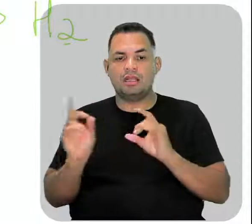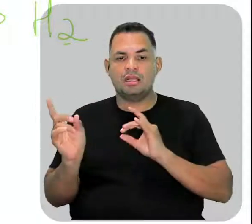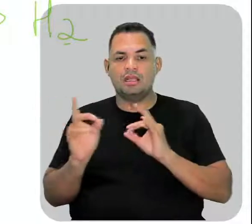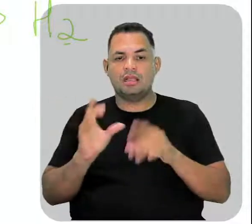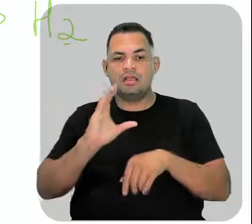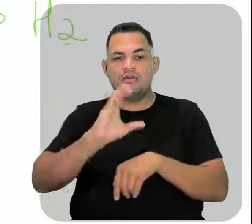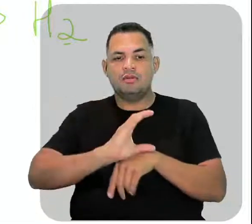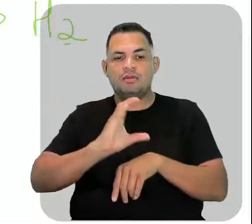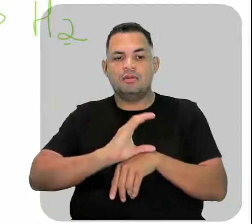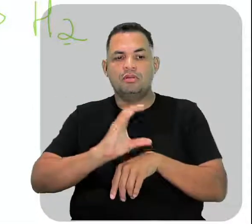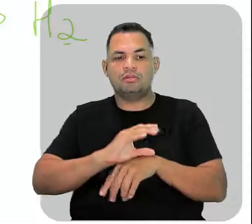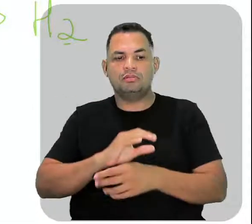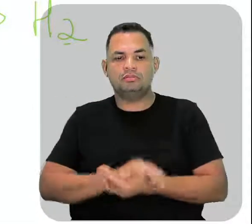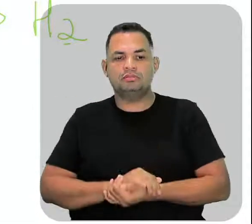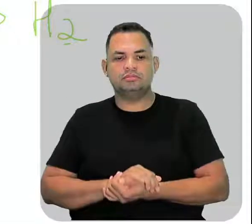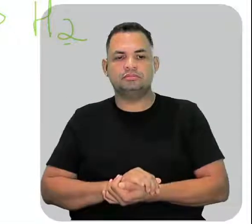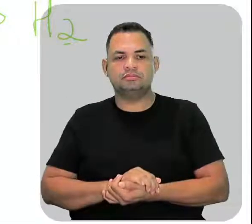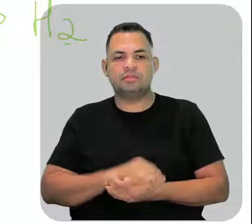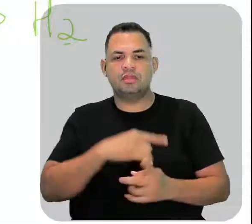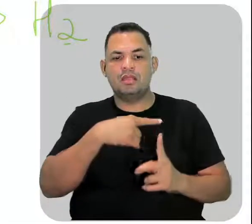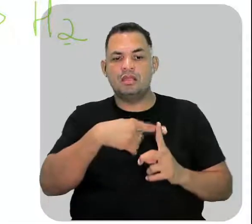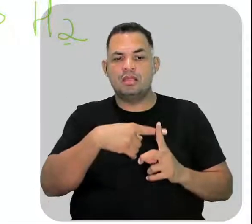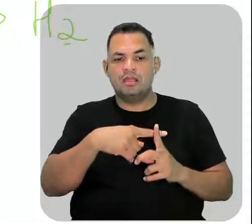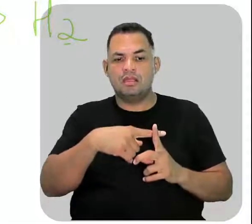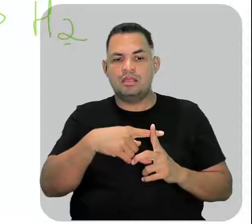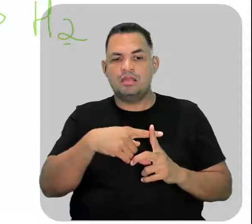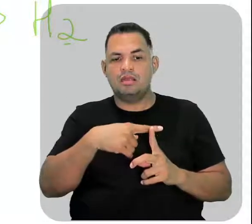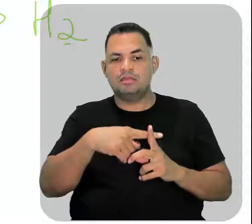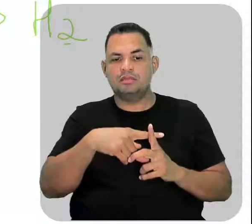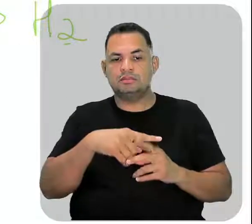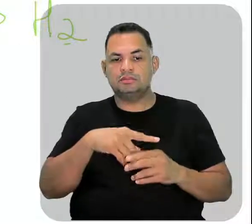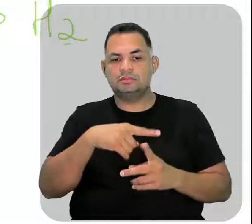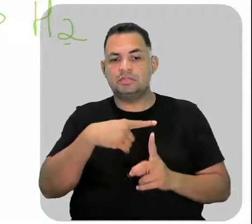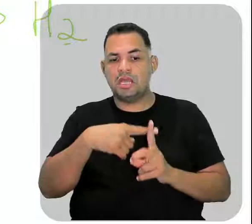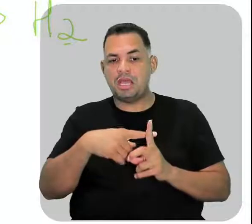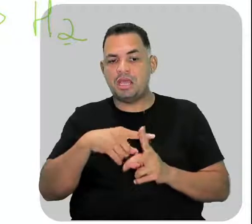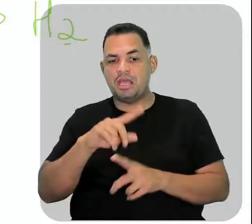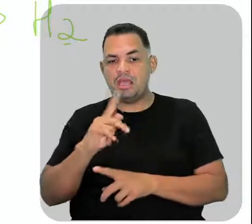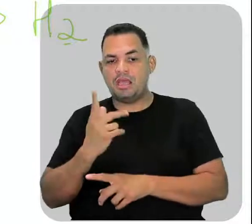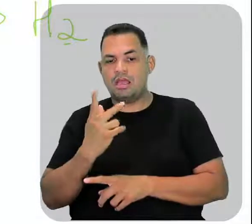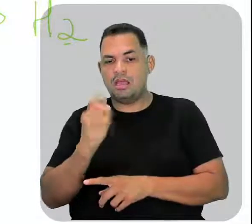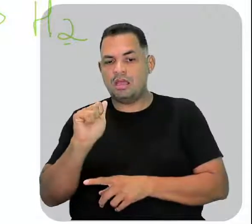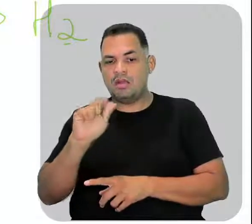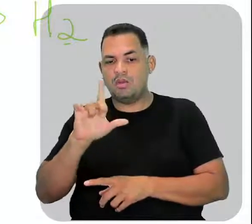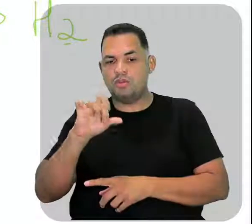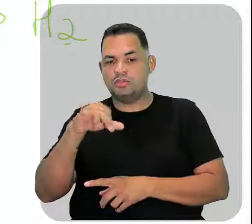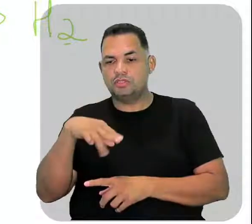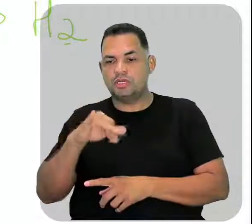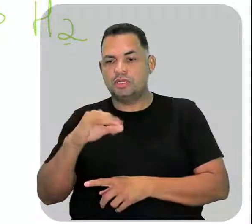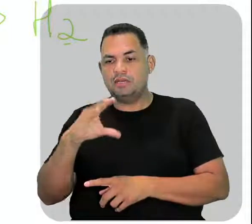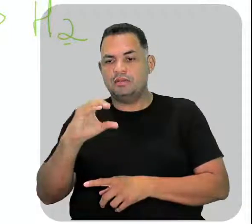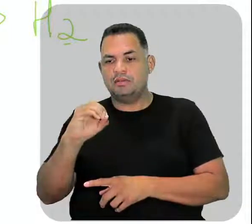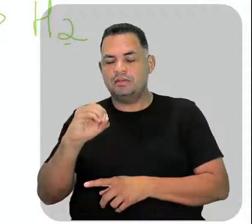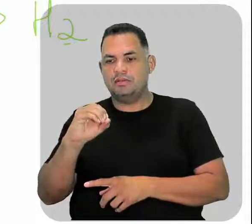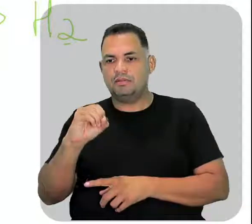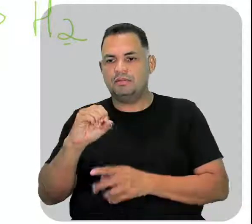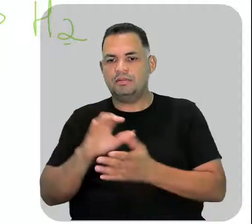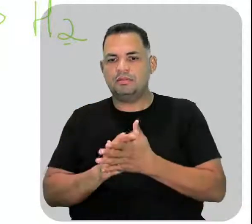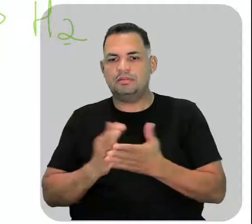dupla. Aqui, na adição de um halogênio, nós vamos formar